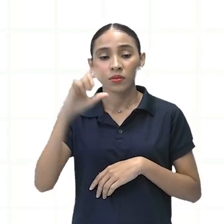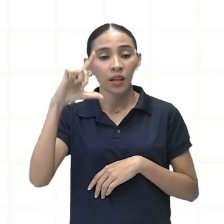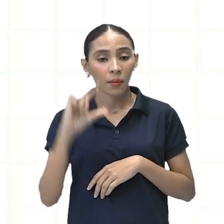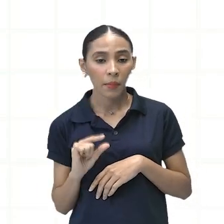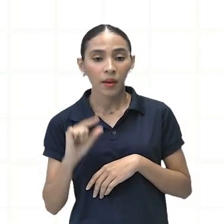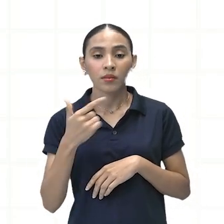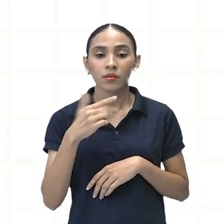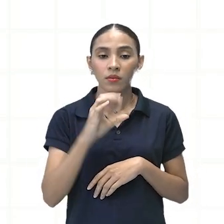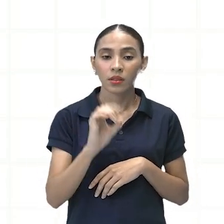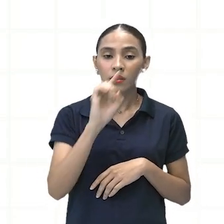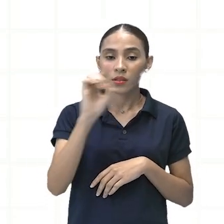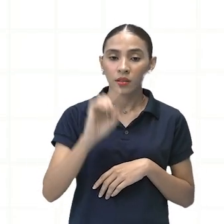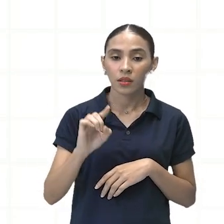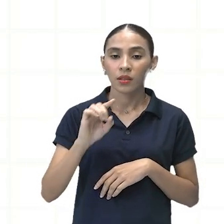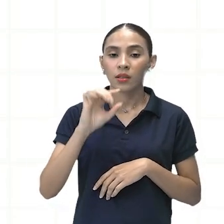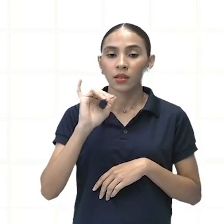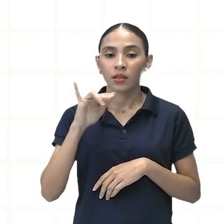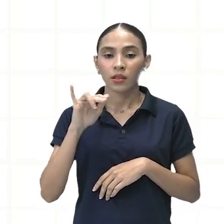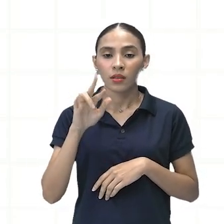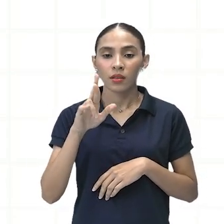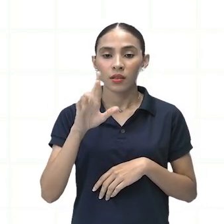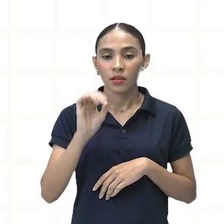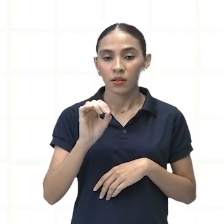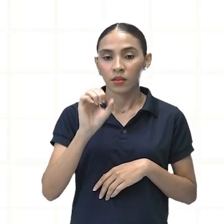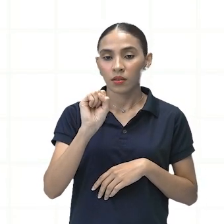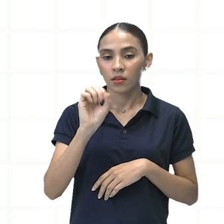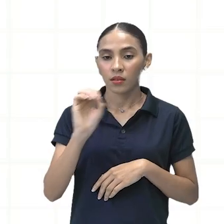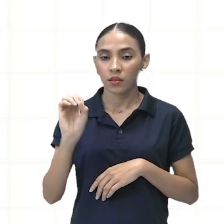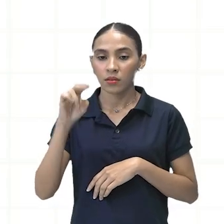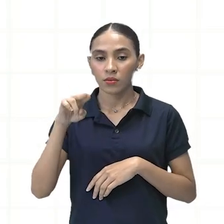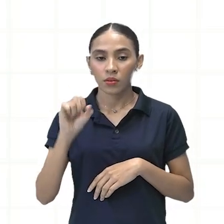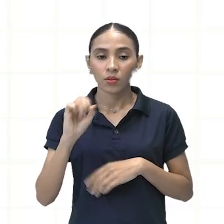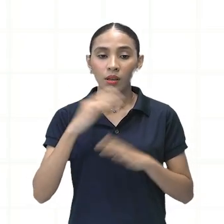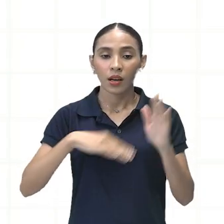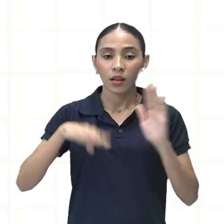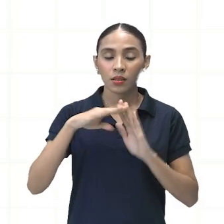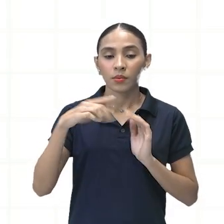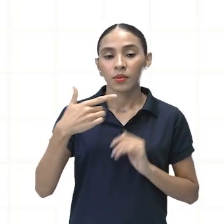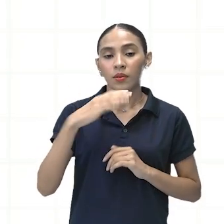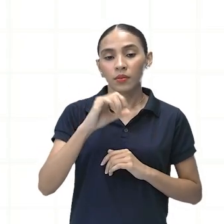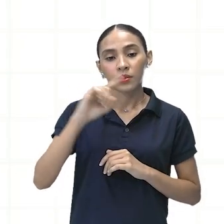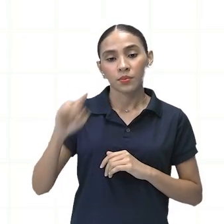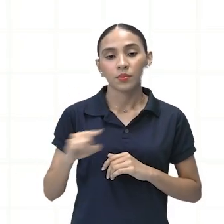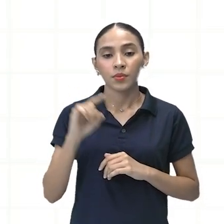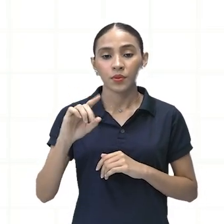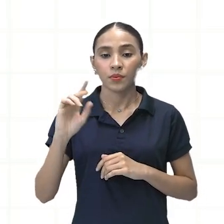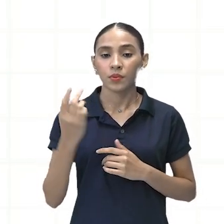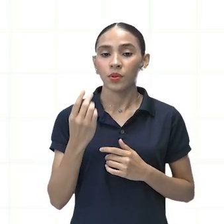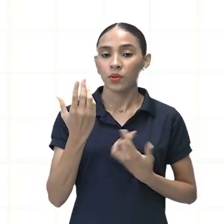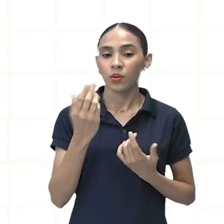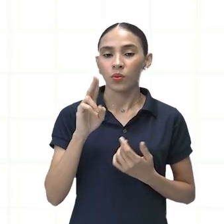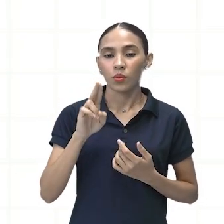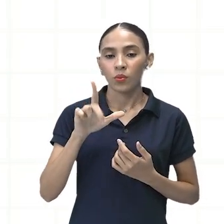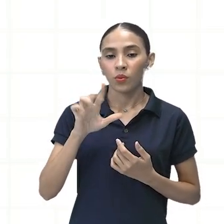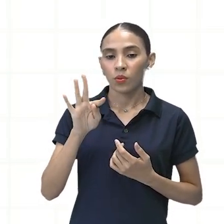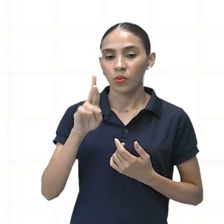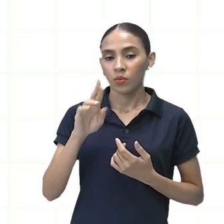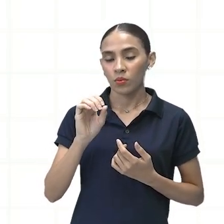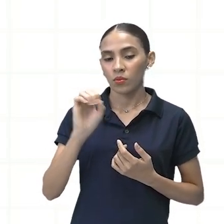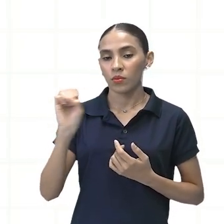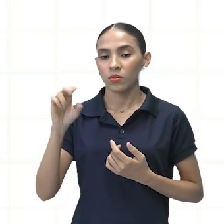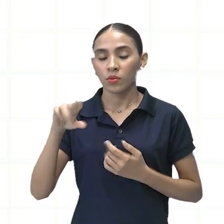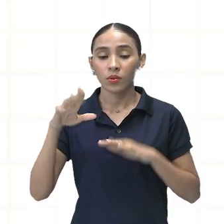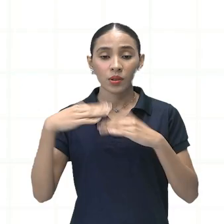20 Hz são chamados de infrassom. E acima de 20 Hz são chamados de ultrassom. Então, os nossos